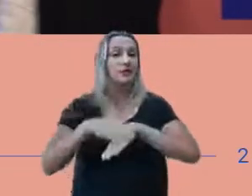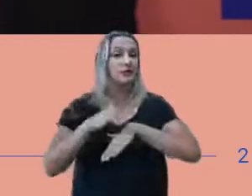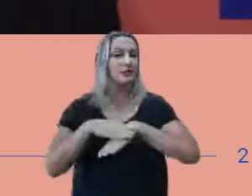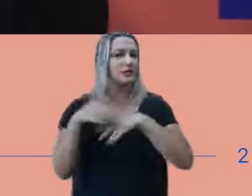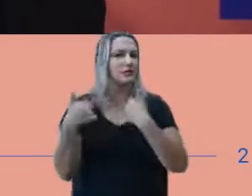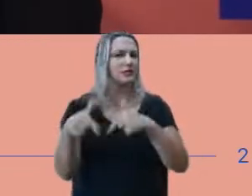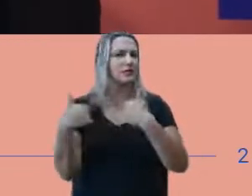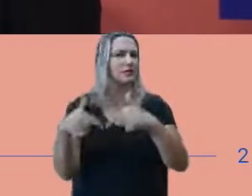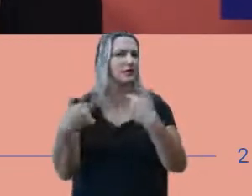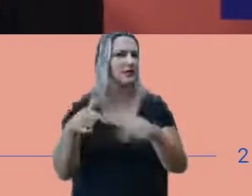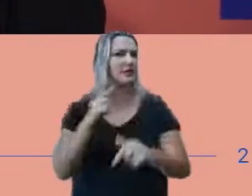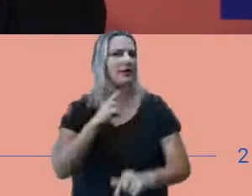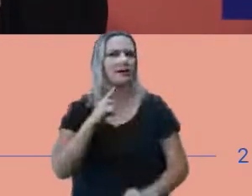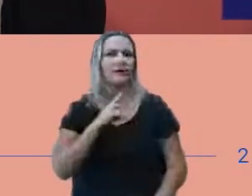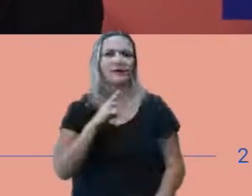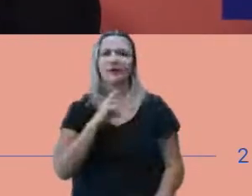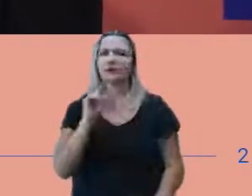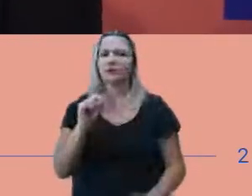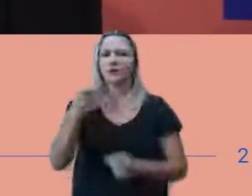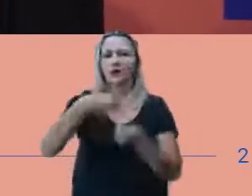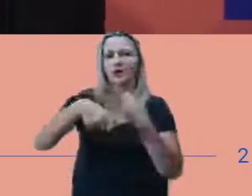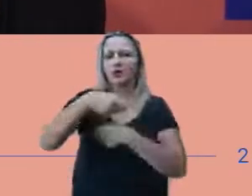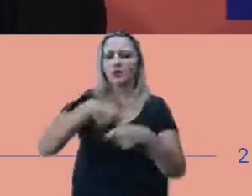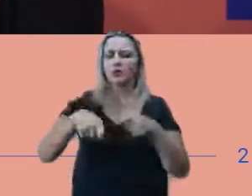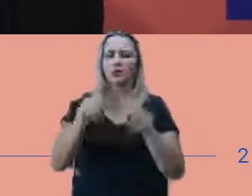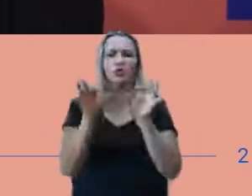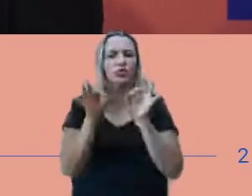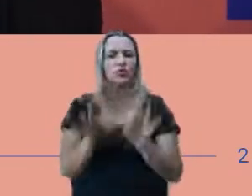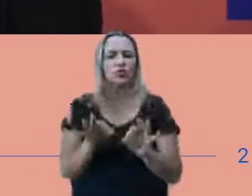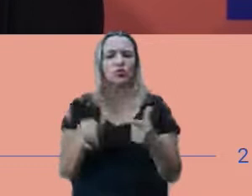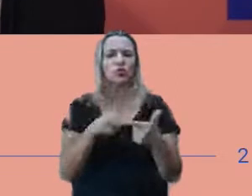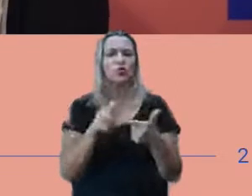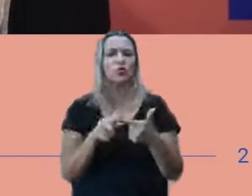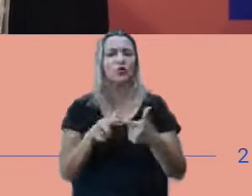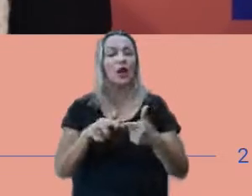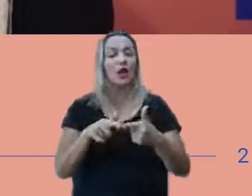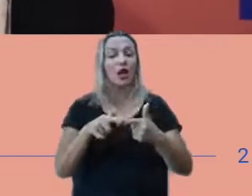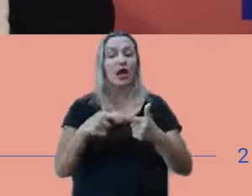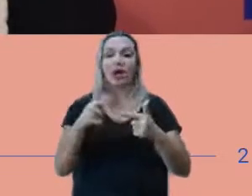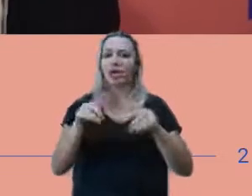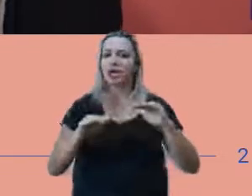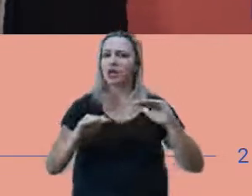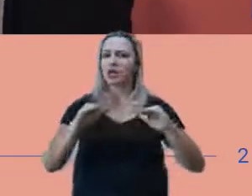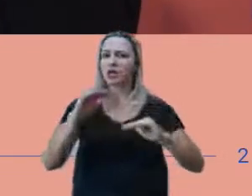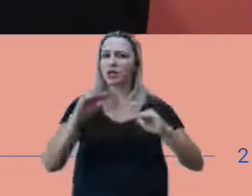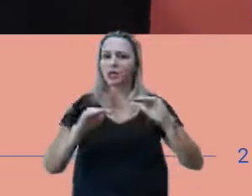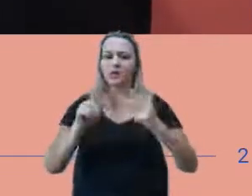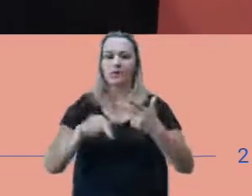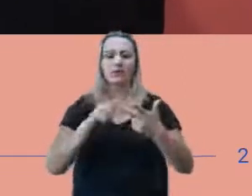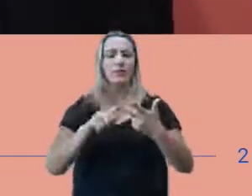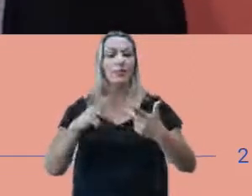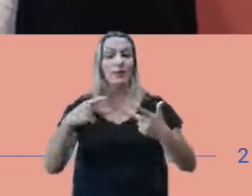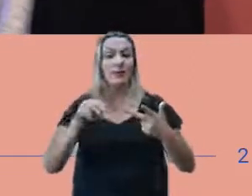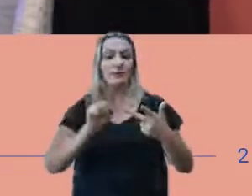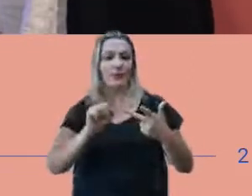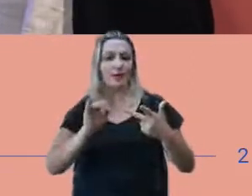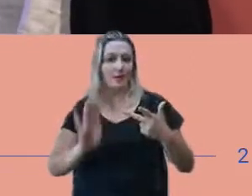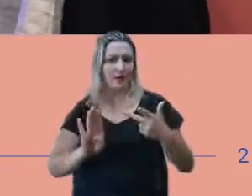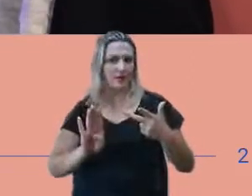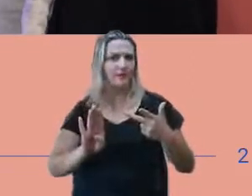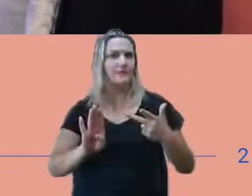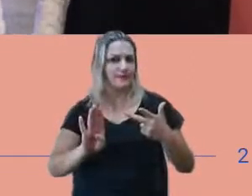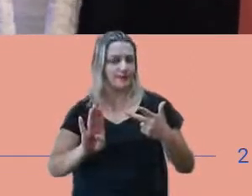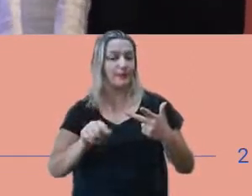mais a questão da economia justa do equilíbrio além do PIB e é aqui também que